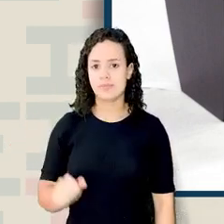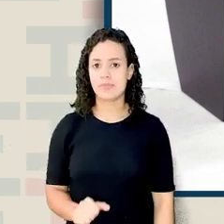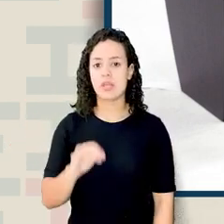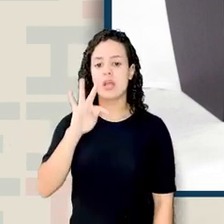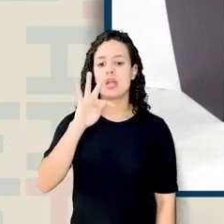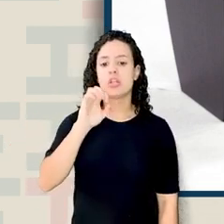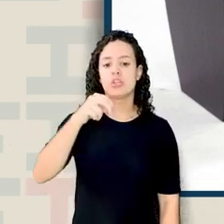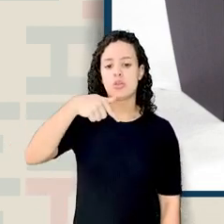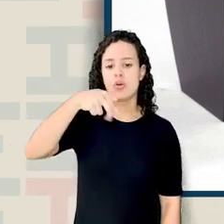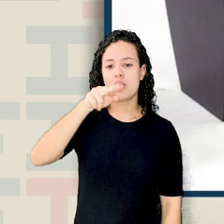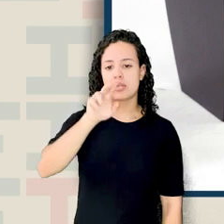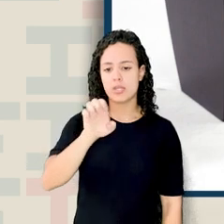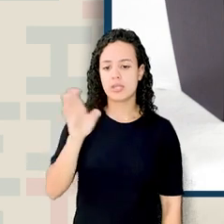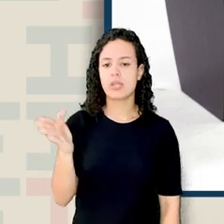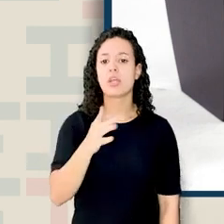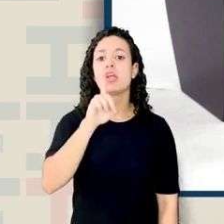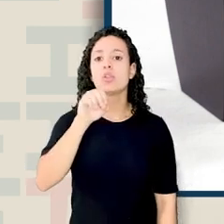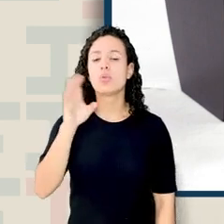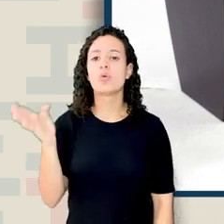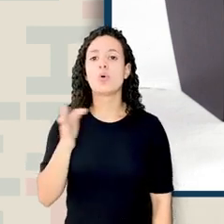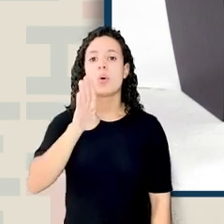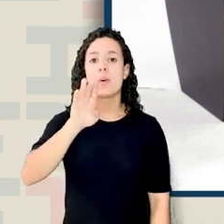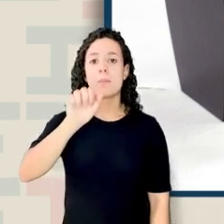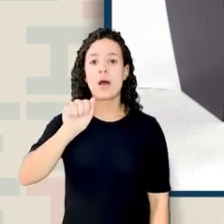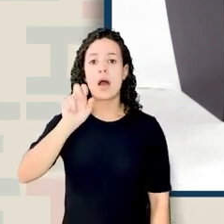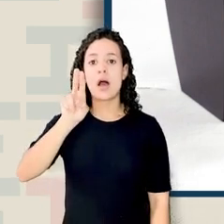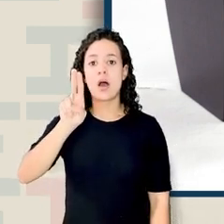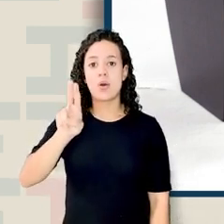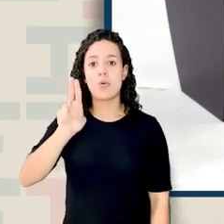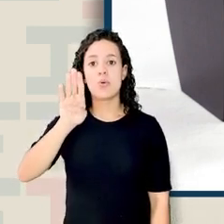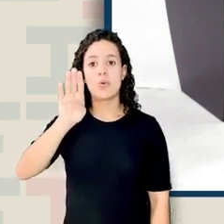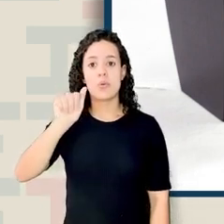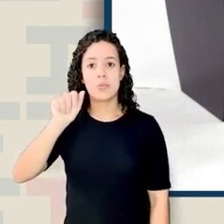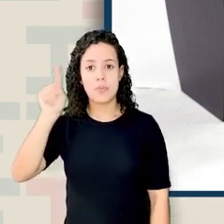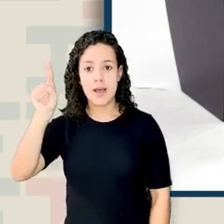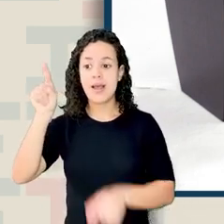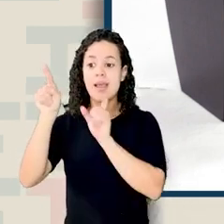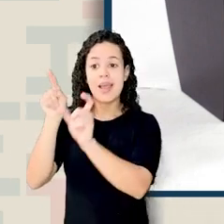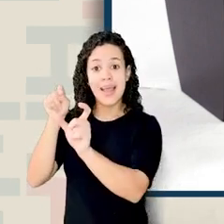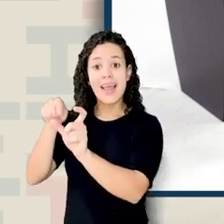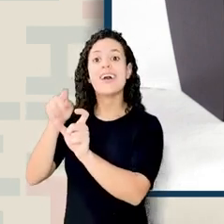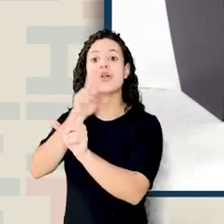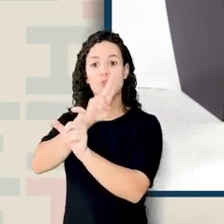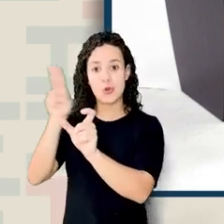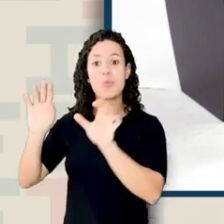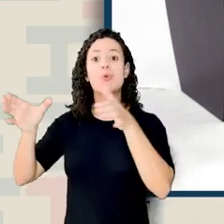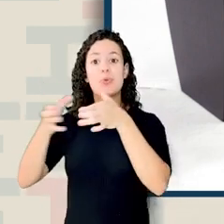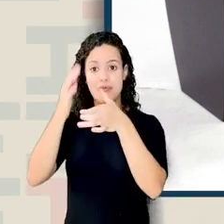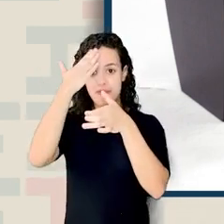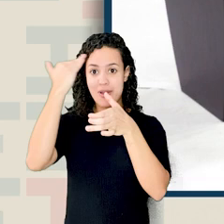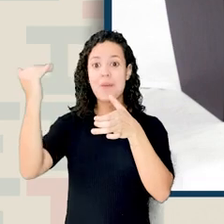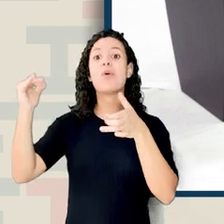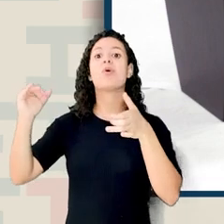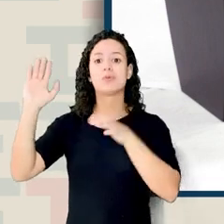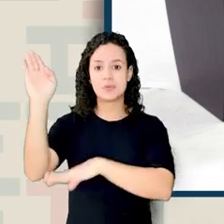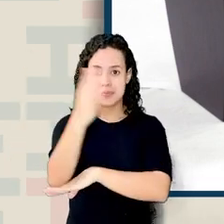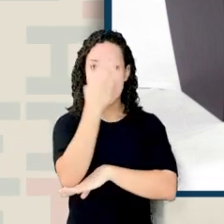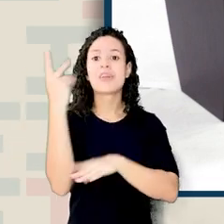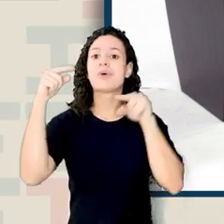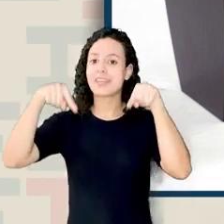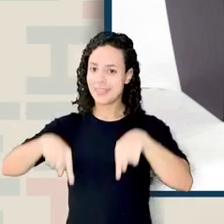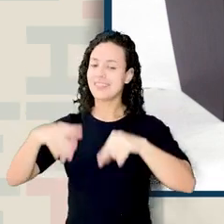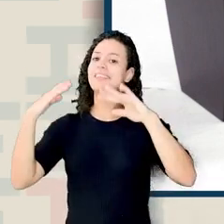do baobá. Baobá, que então é o nome de um famoso grupo de maracatu da cidade, onde foi